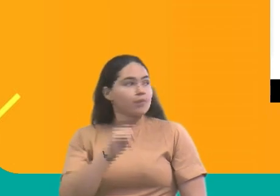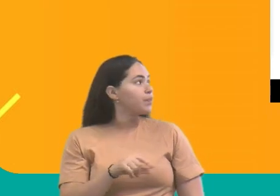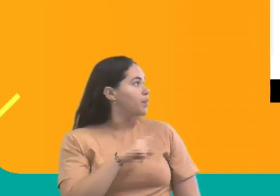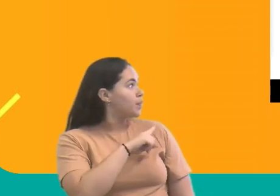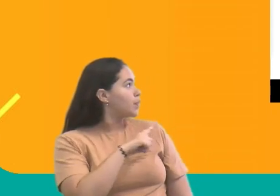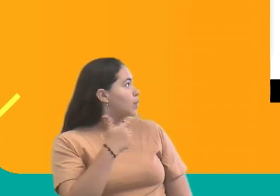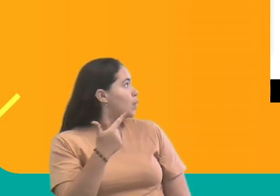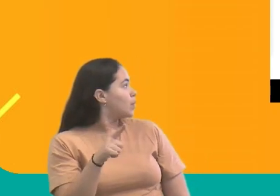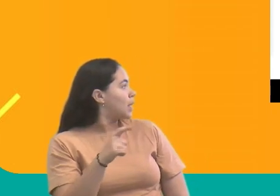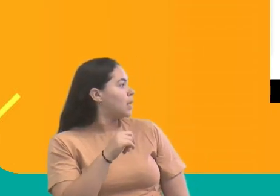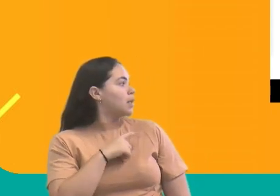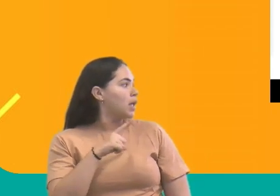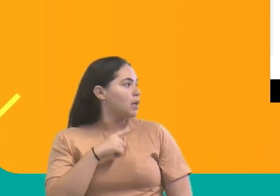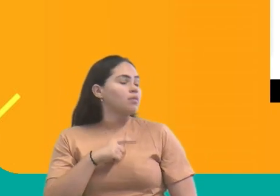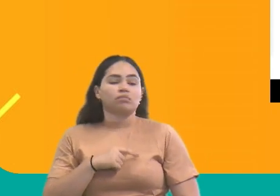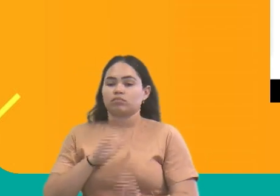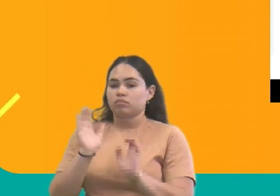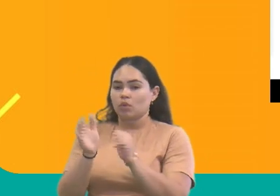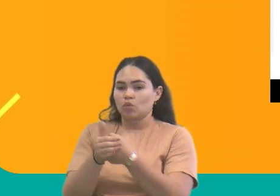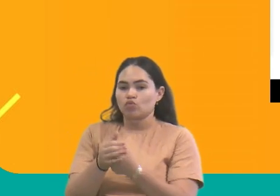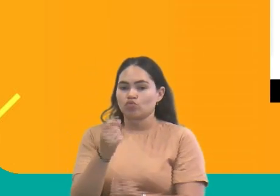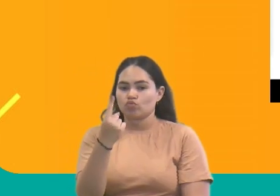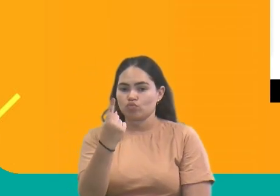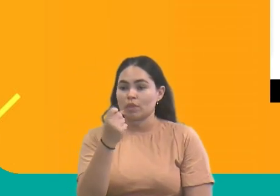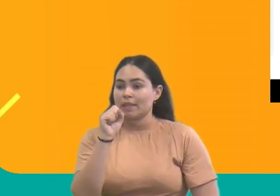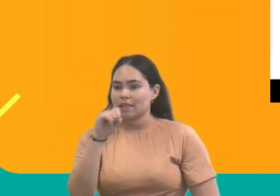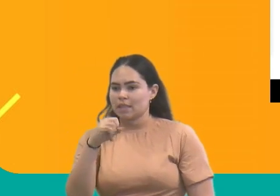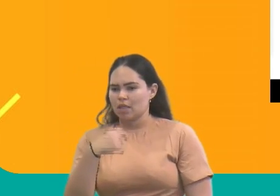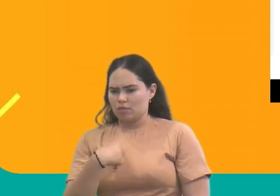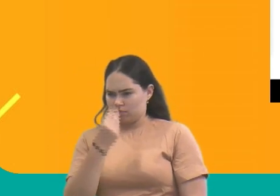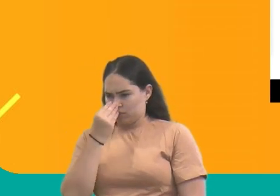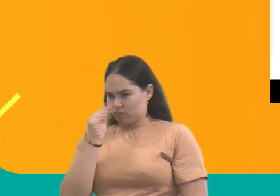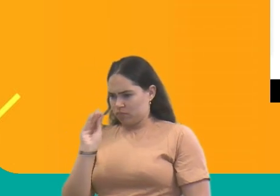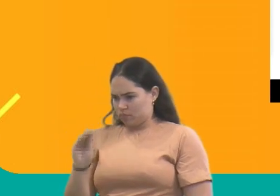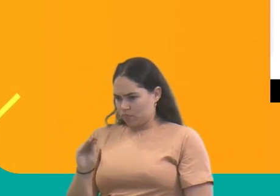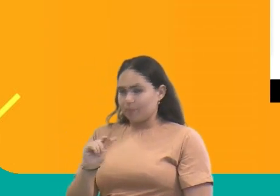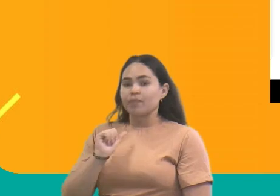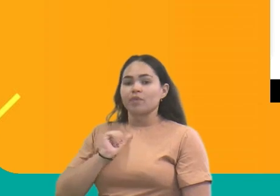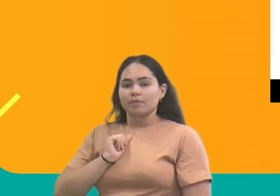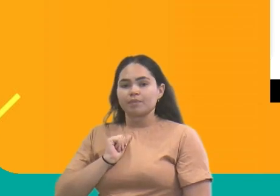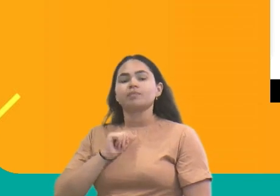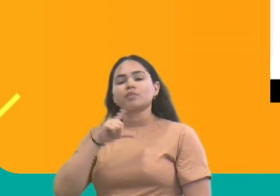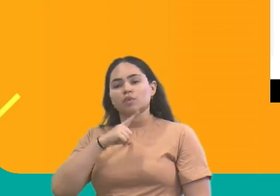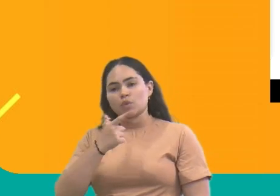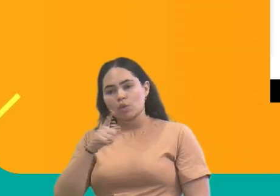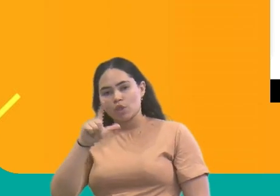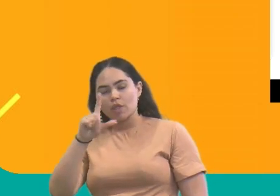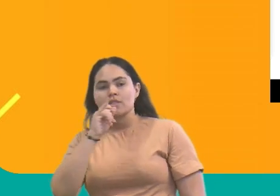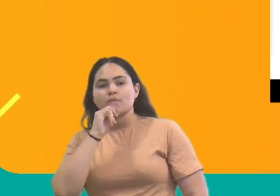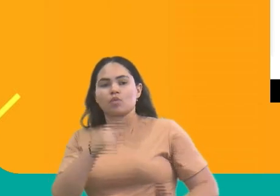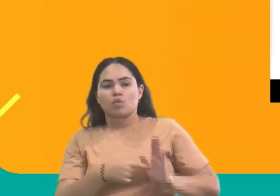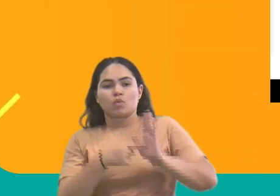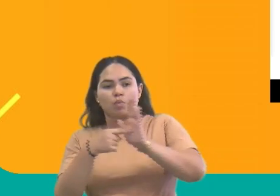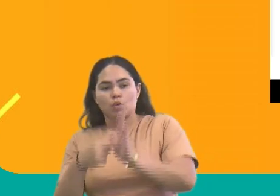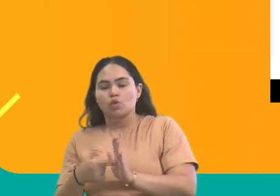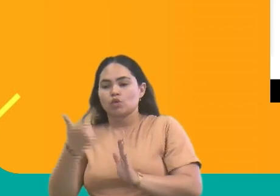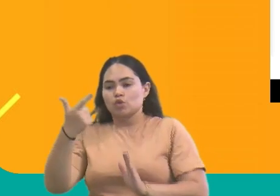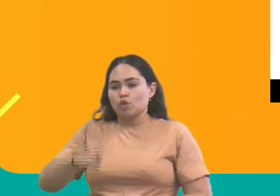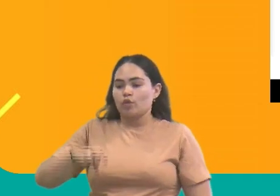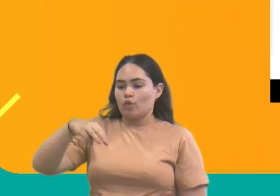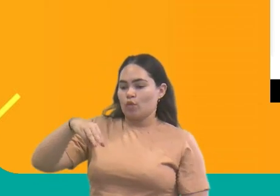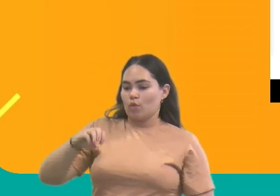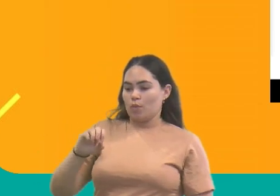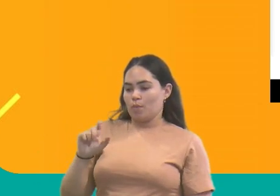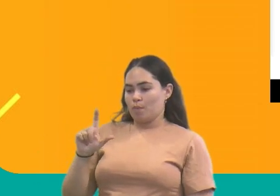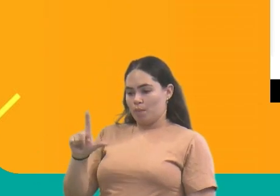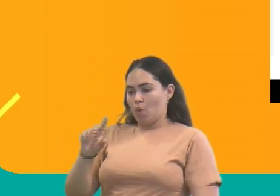mol. Ignorei a existência do óxido de cálcio que estava no meio e trouxe novamente aqui o 1 mol para